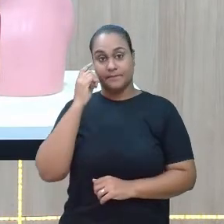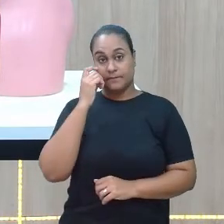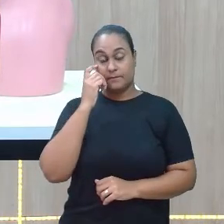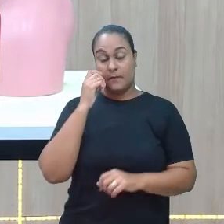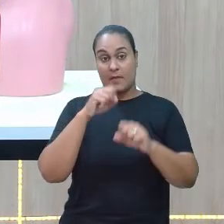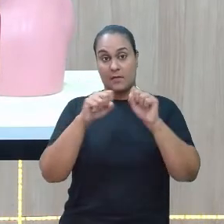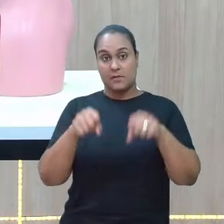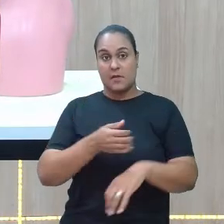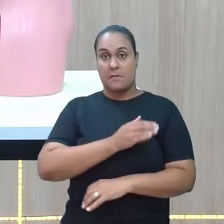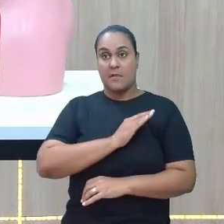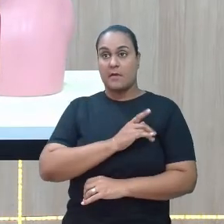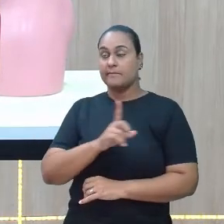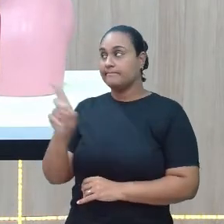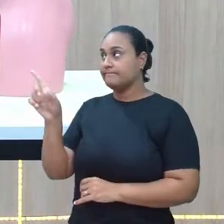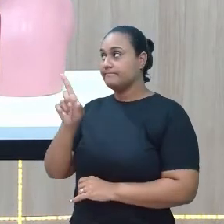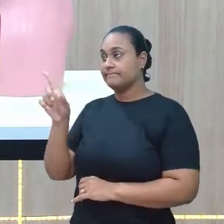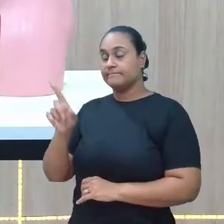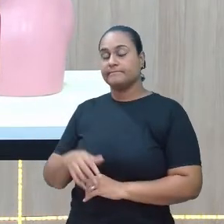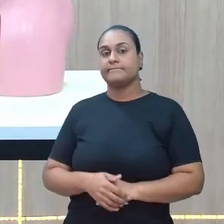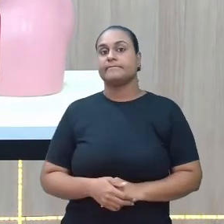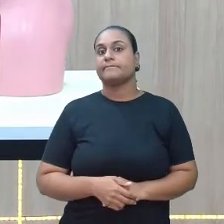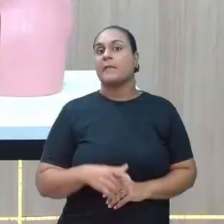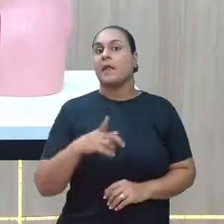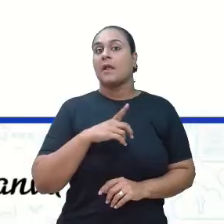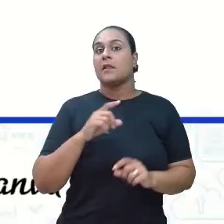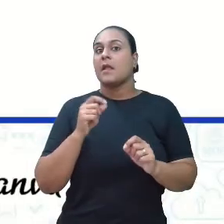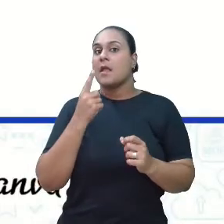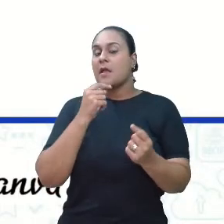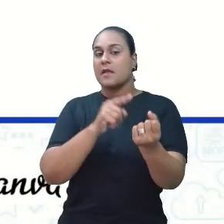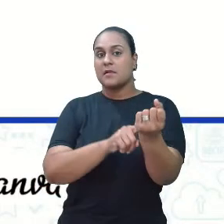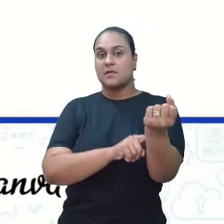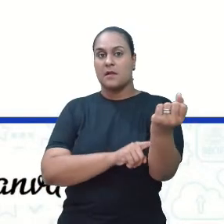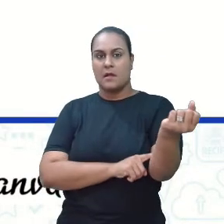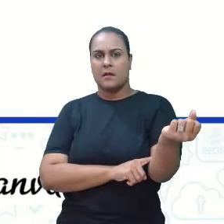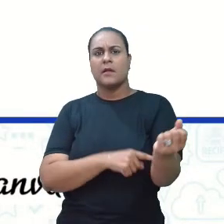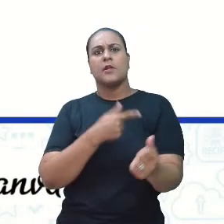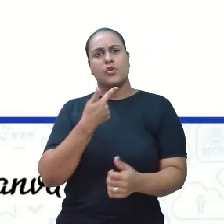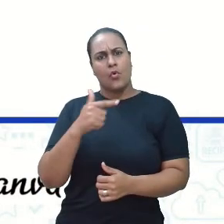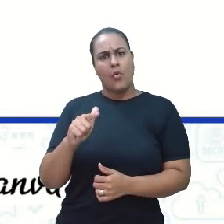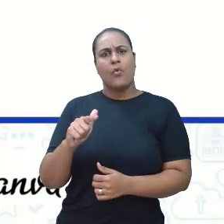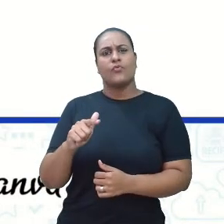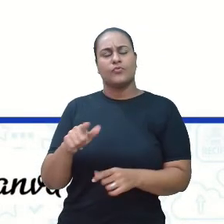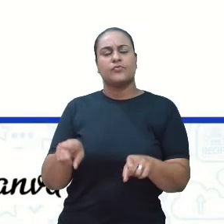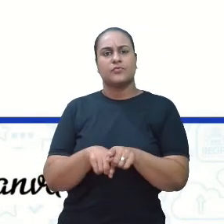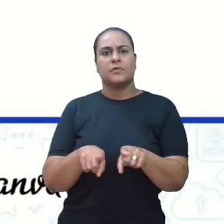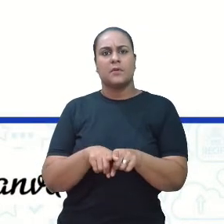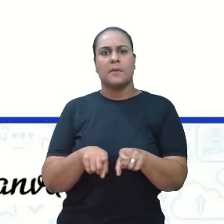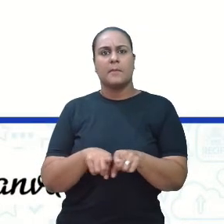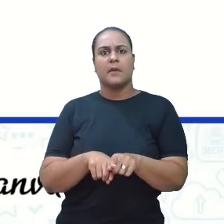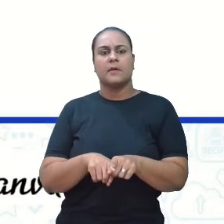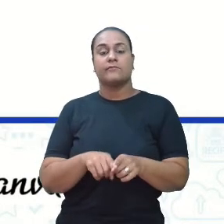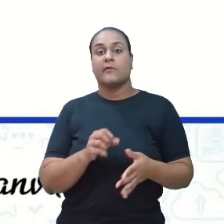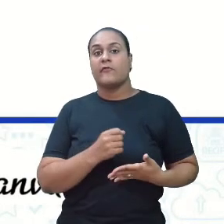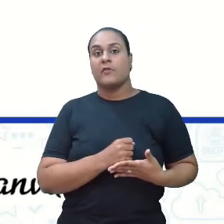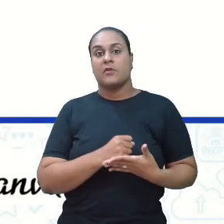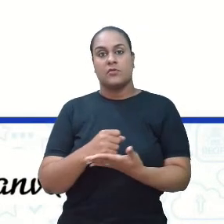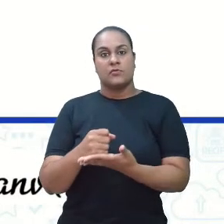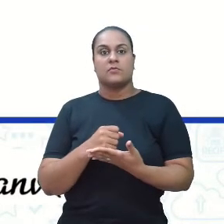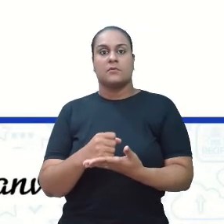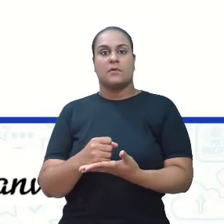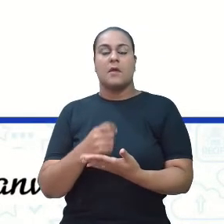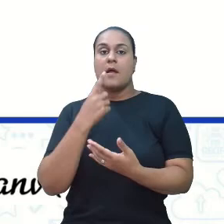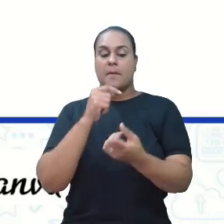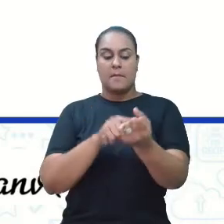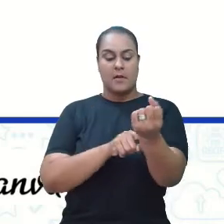vascular, ele possui sangue e seus componentes, vários componentes que vai ajudar para que o